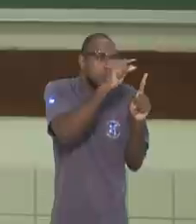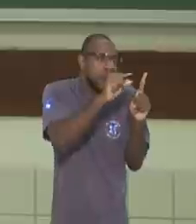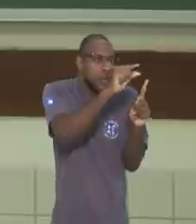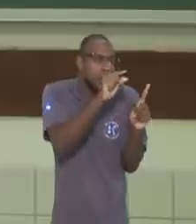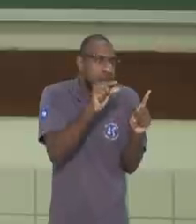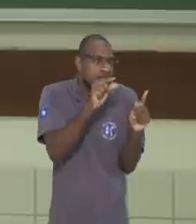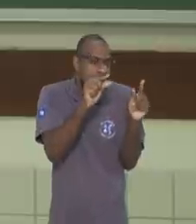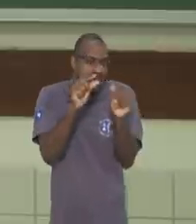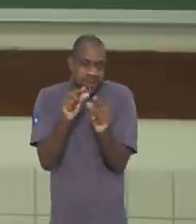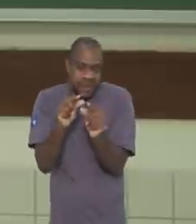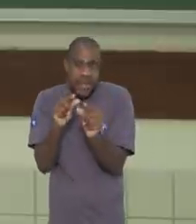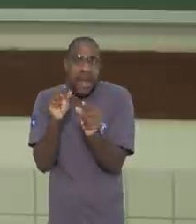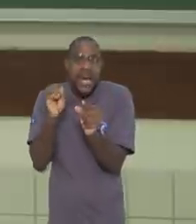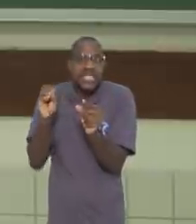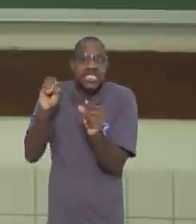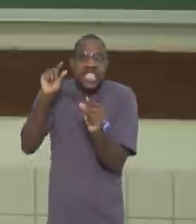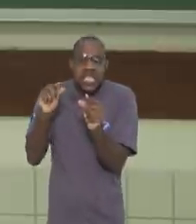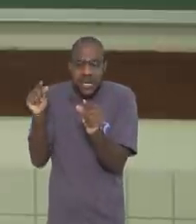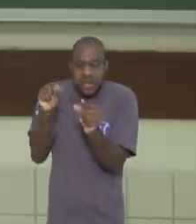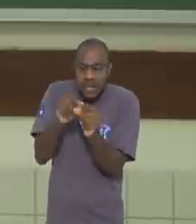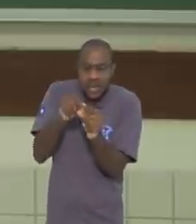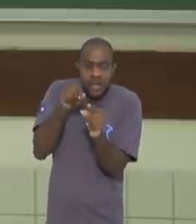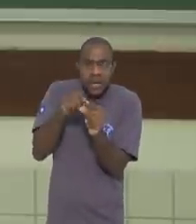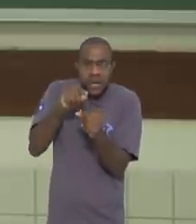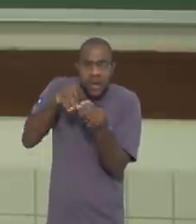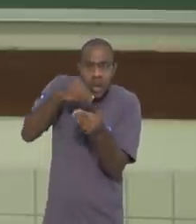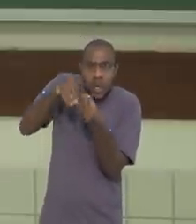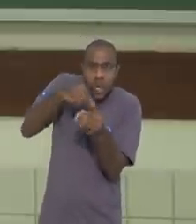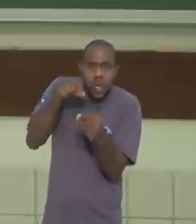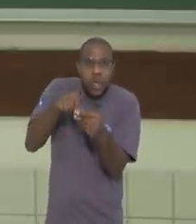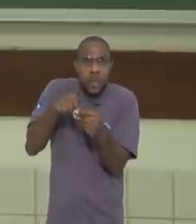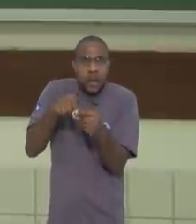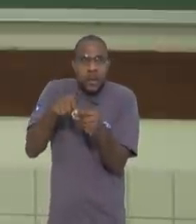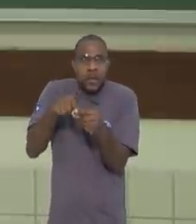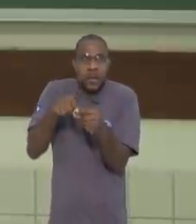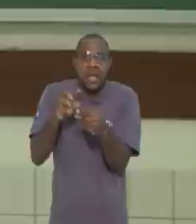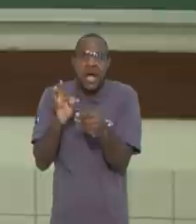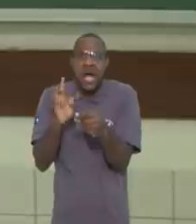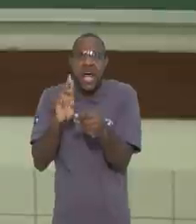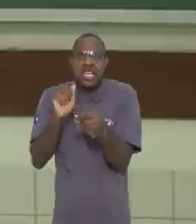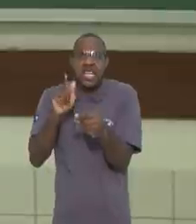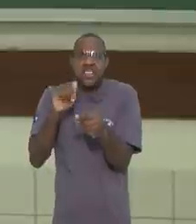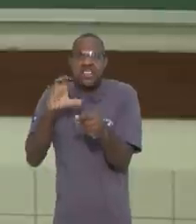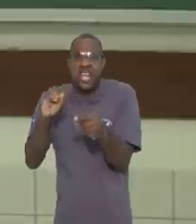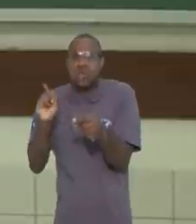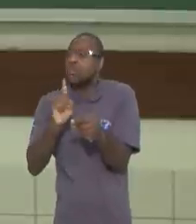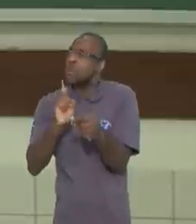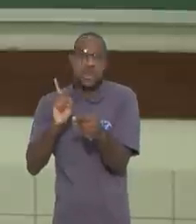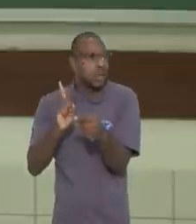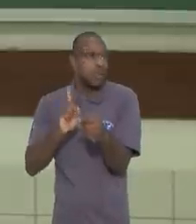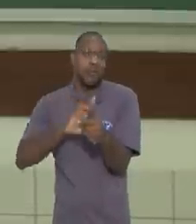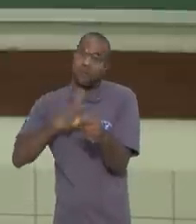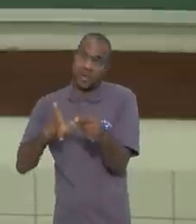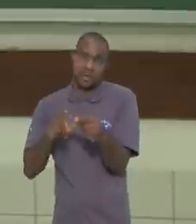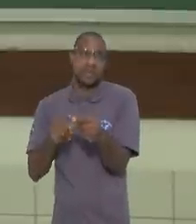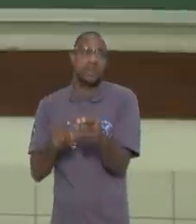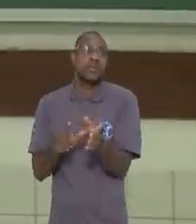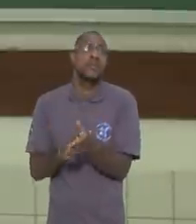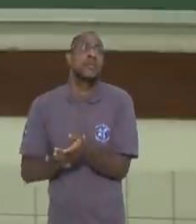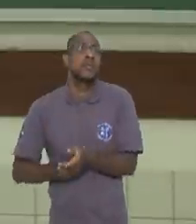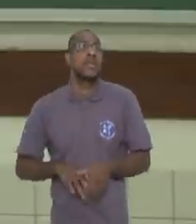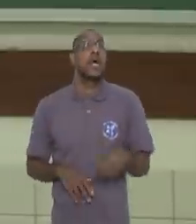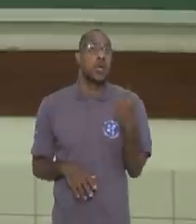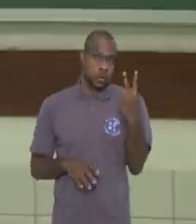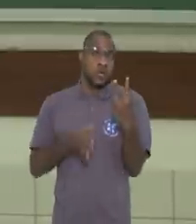no plasmídio da bactéria mesmo assim e introduziram. Mas então não vai ser um transgênico, porque o gene que ele vai estar recebendo é dele mesmo. Então o 2 está